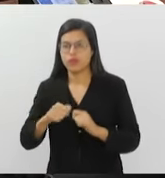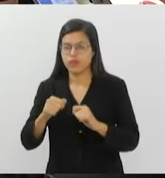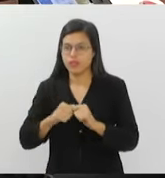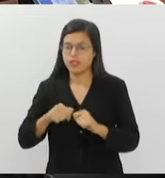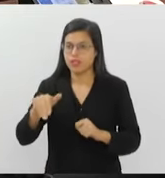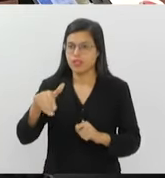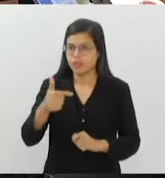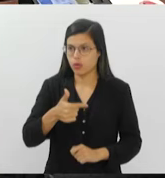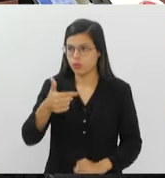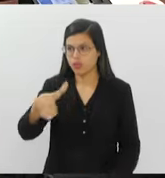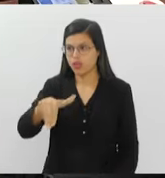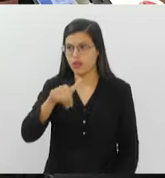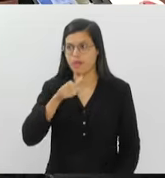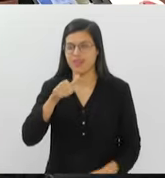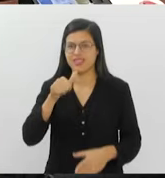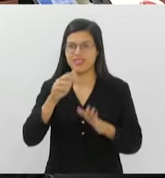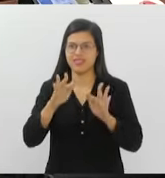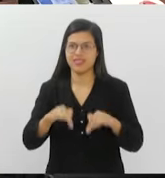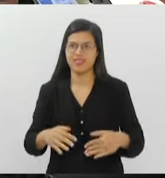concluir. Deputado...